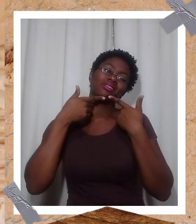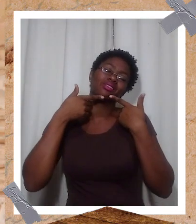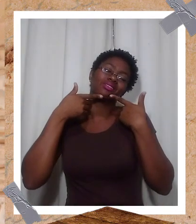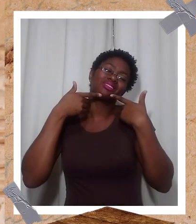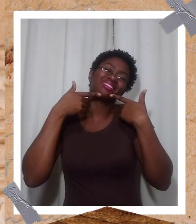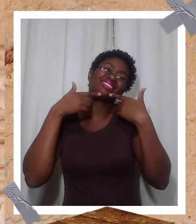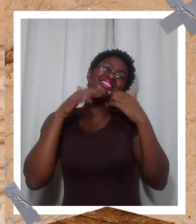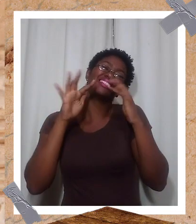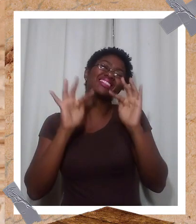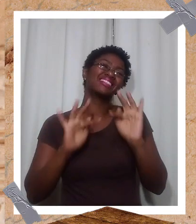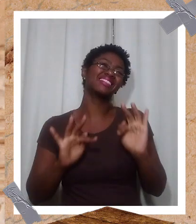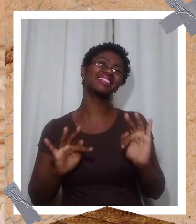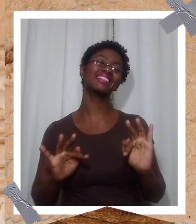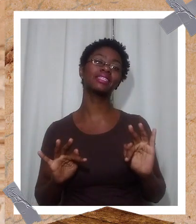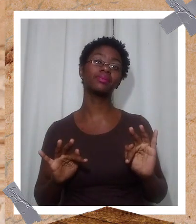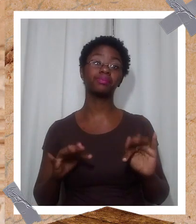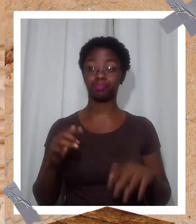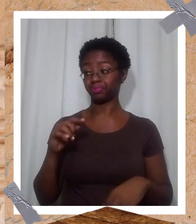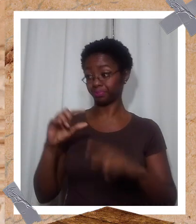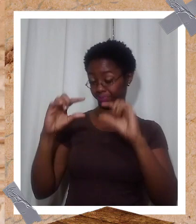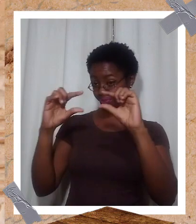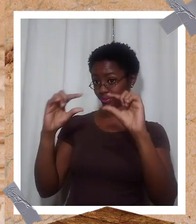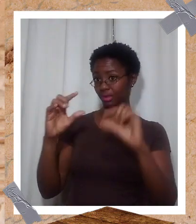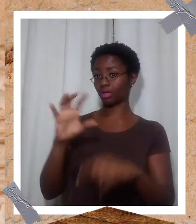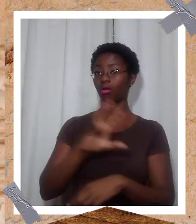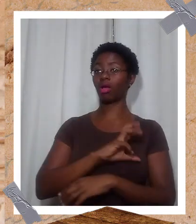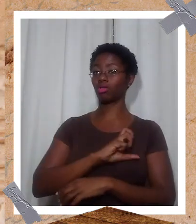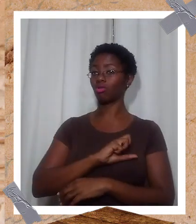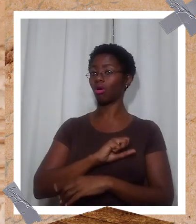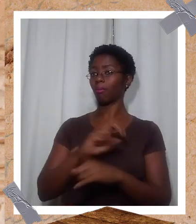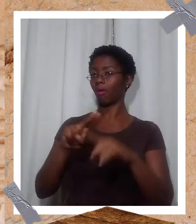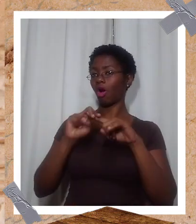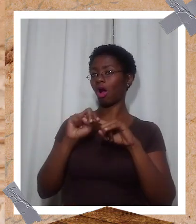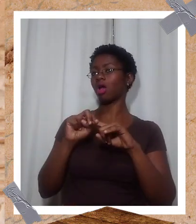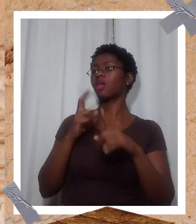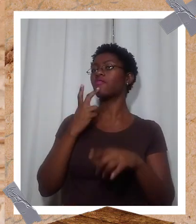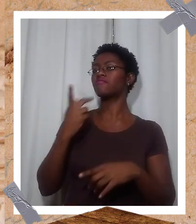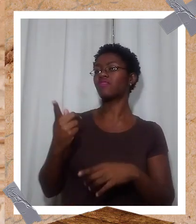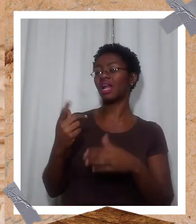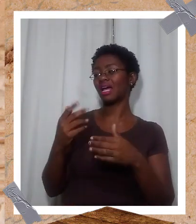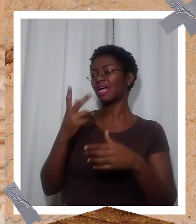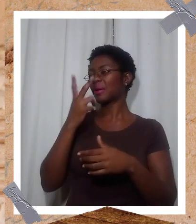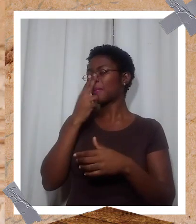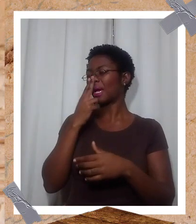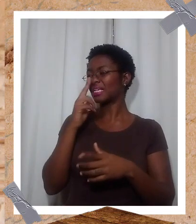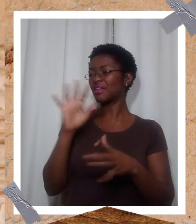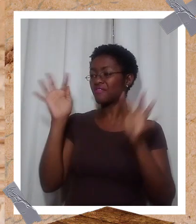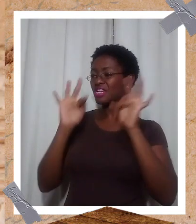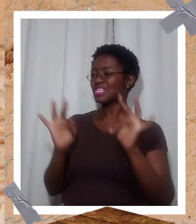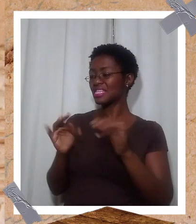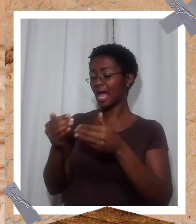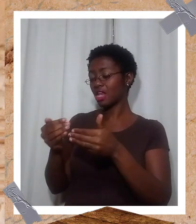bastante porque ele fala muito sobre a questão da felicidade, né? De antecipar a felicidade, né?